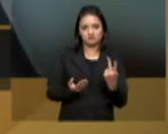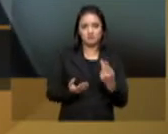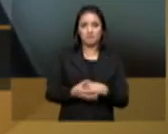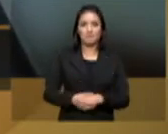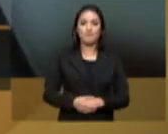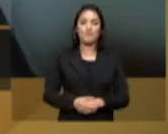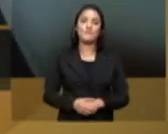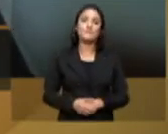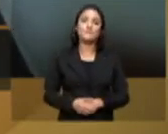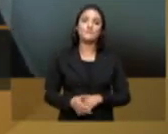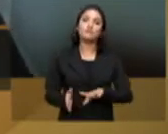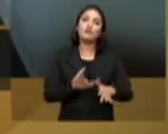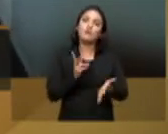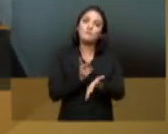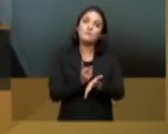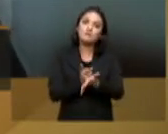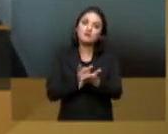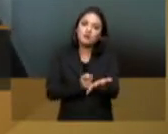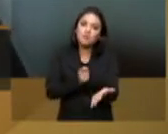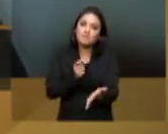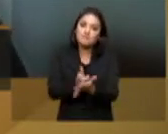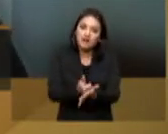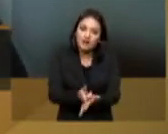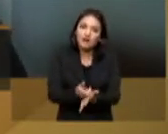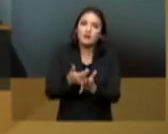Embora o pagamento de uma contribuição